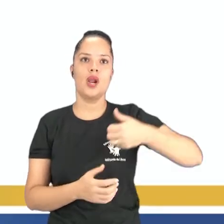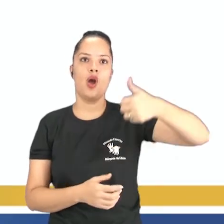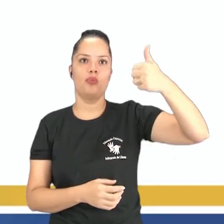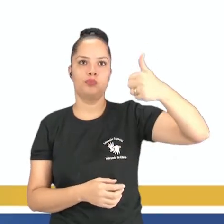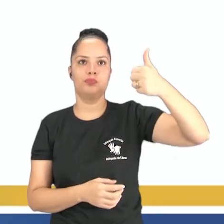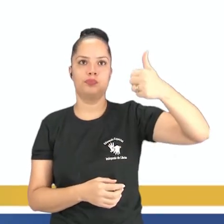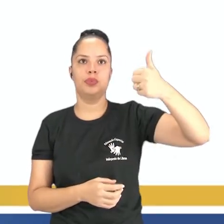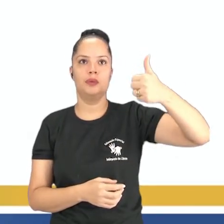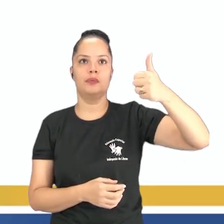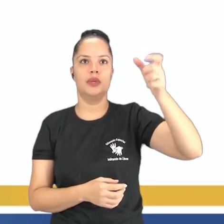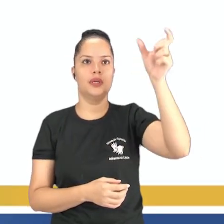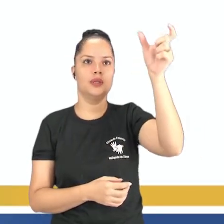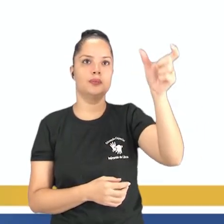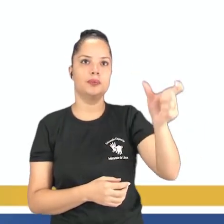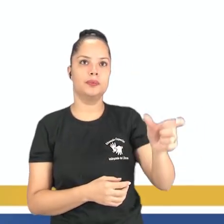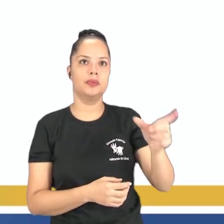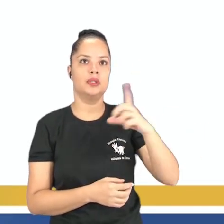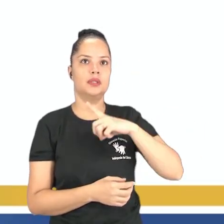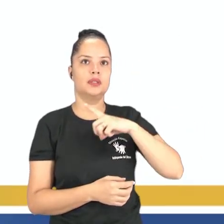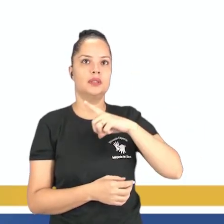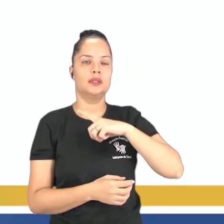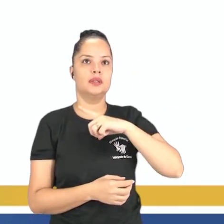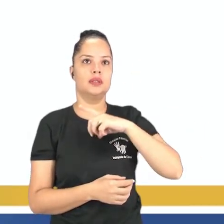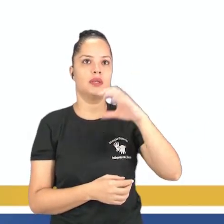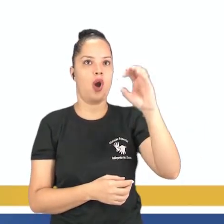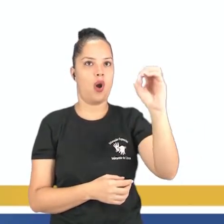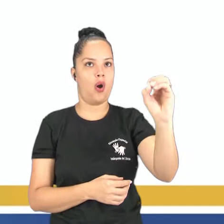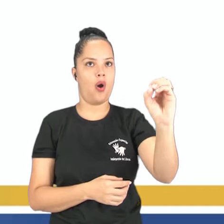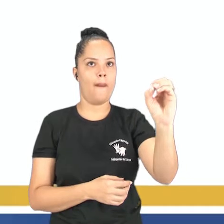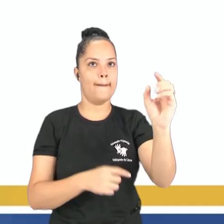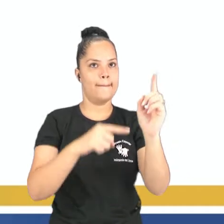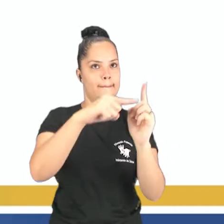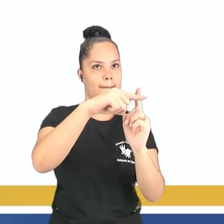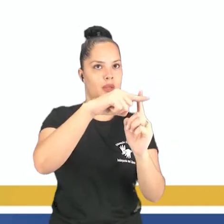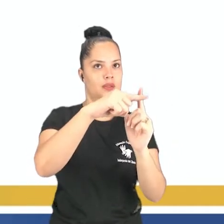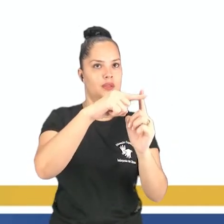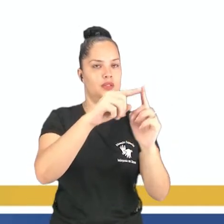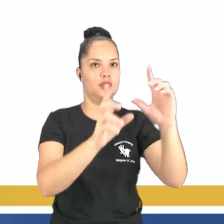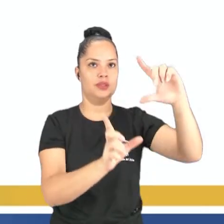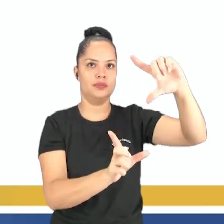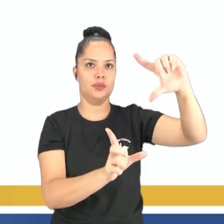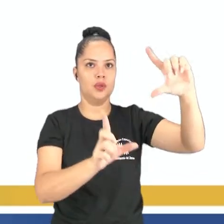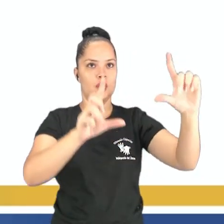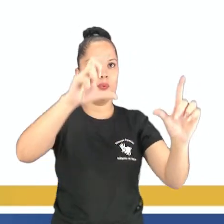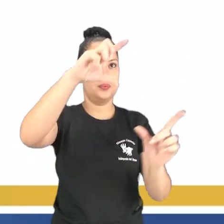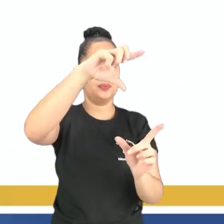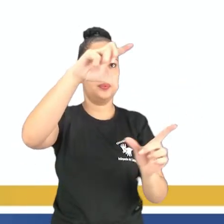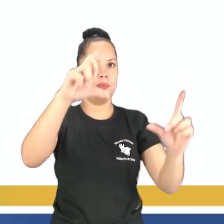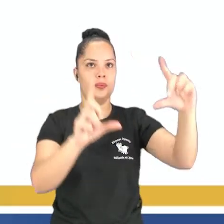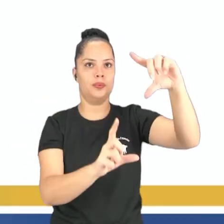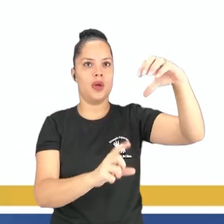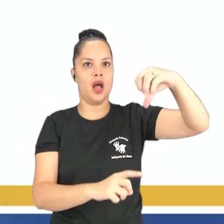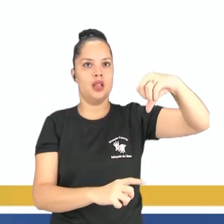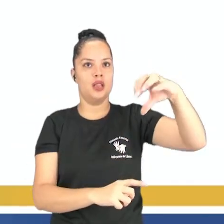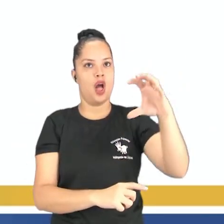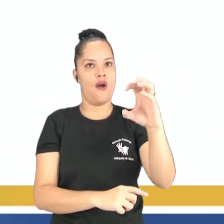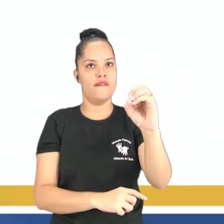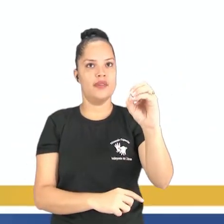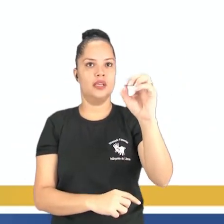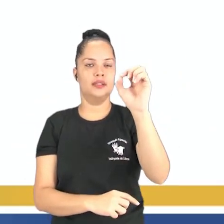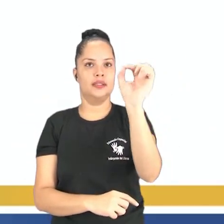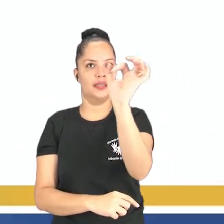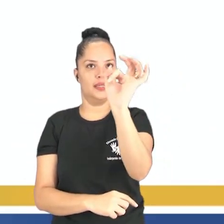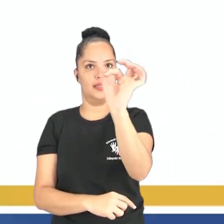figura do lado esquerdo tem uma rotação de centro-O aí e medida de amplitude de 90 graus, mas ela também pode